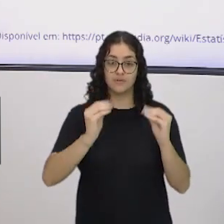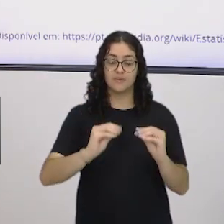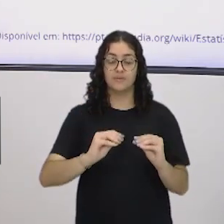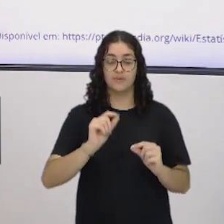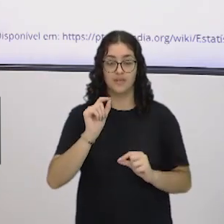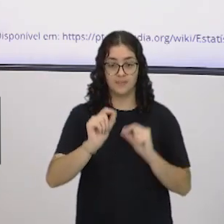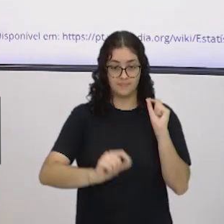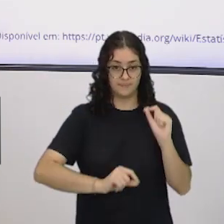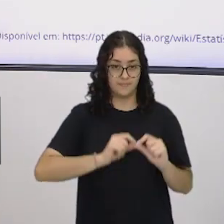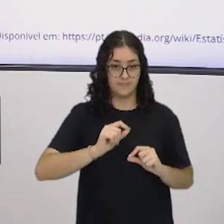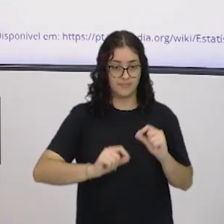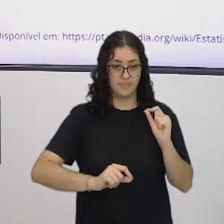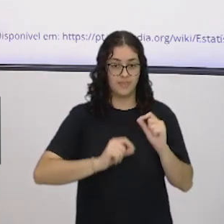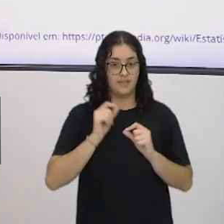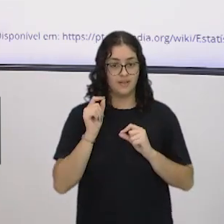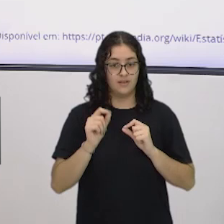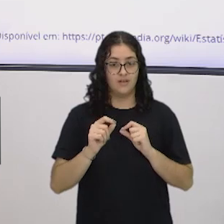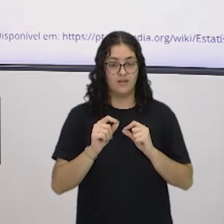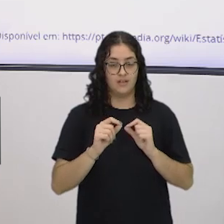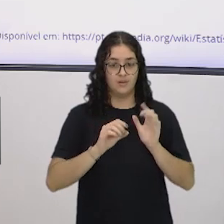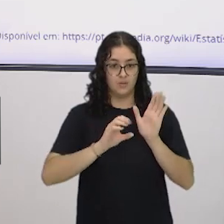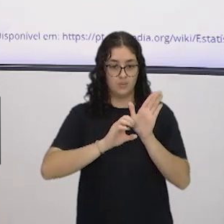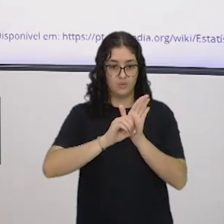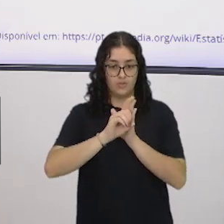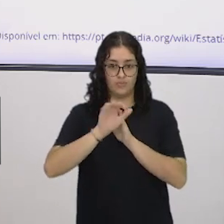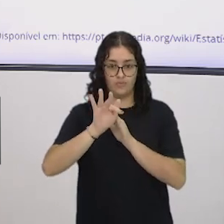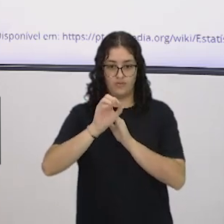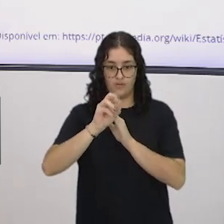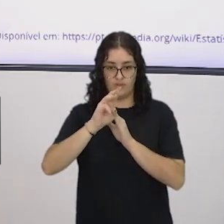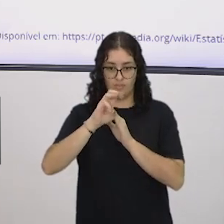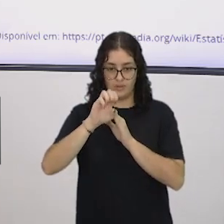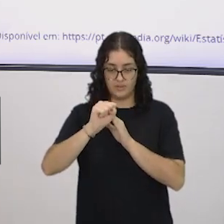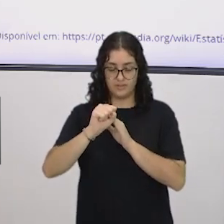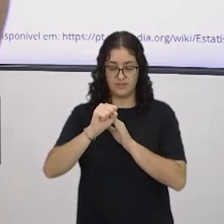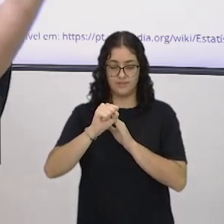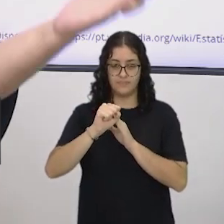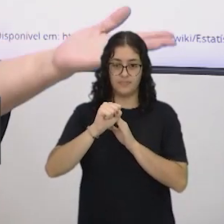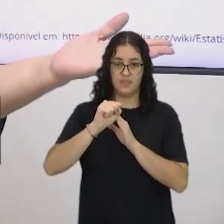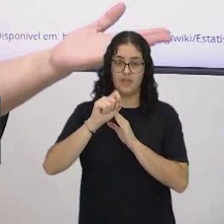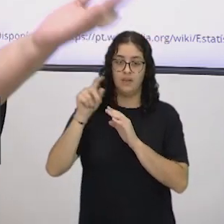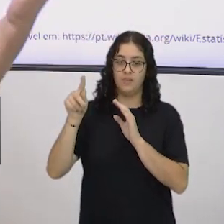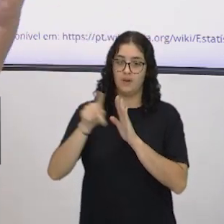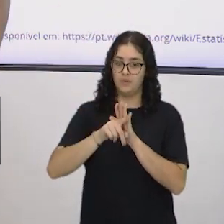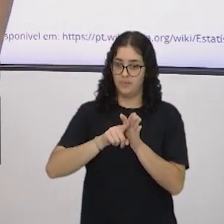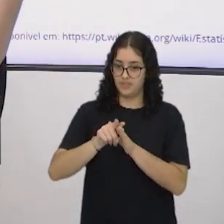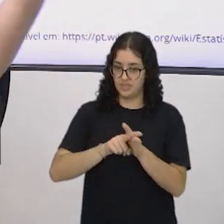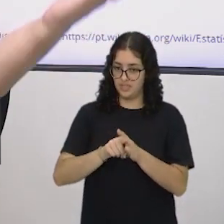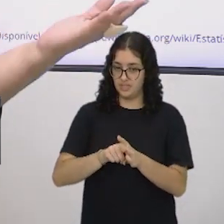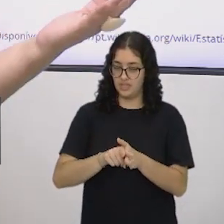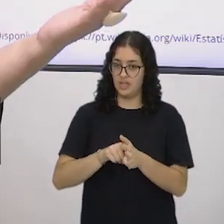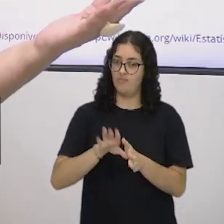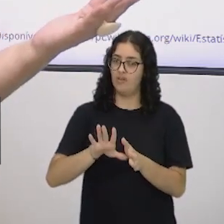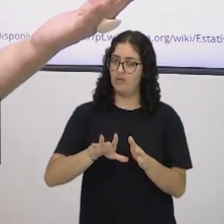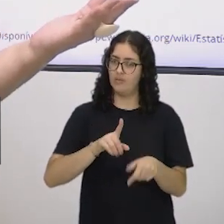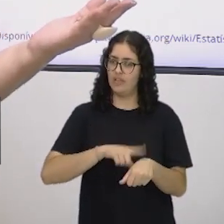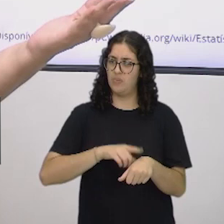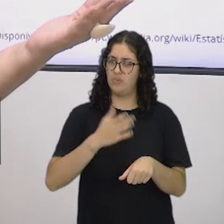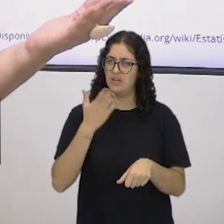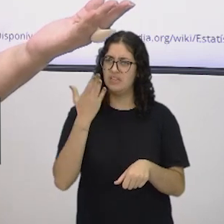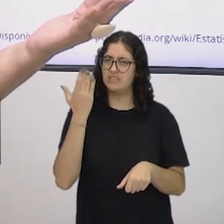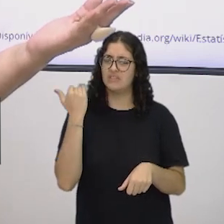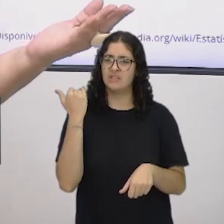do Google Forms, né, numa pesquisa, olha só o tempo que a gente perdia